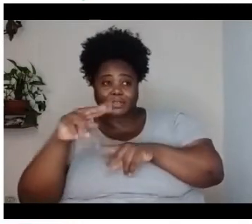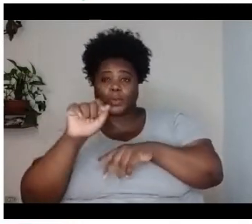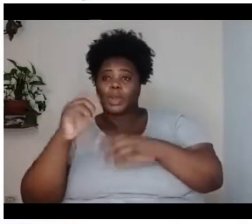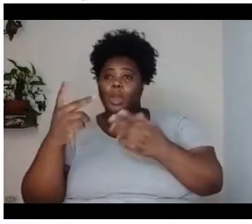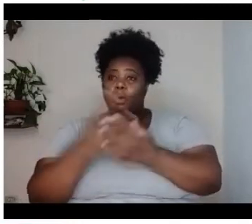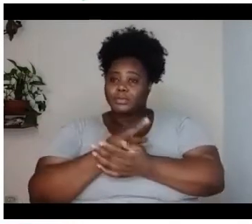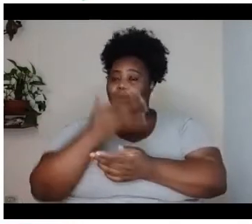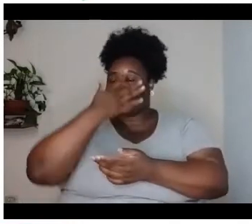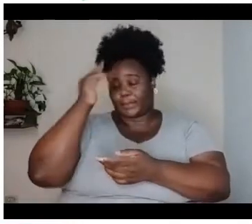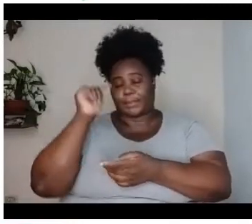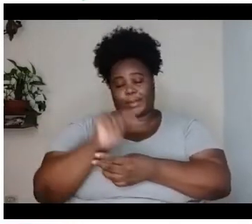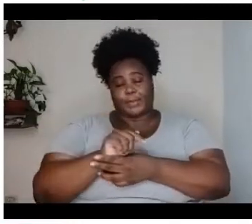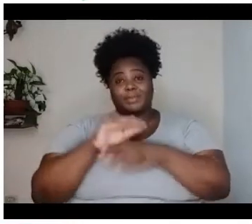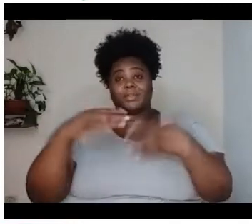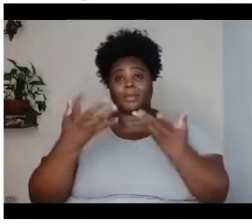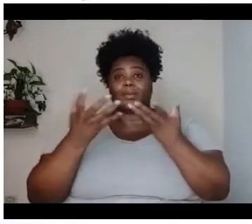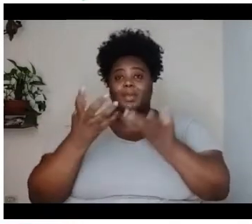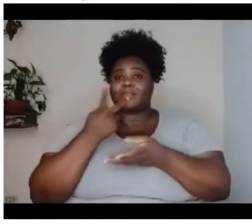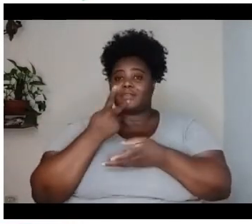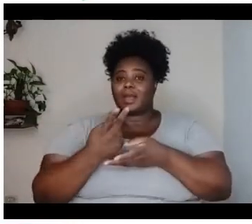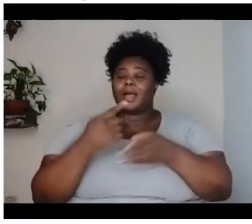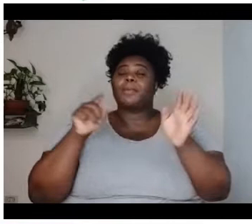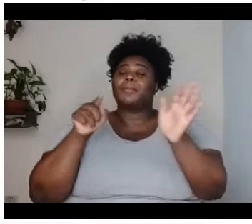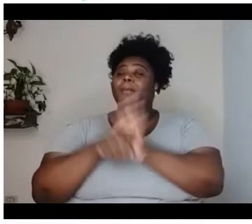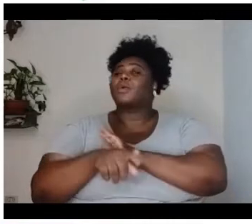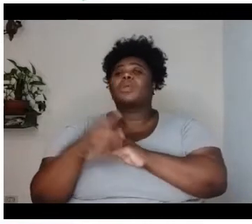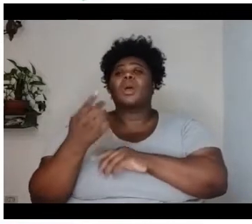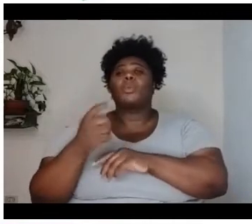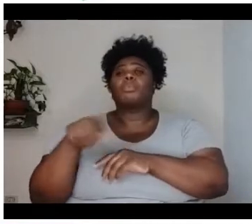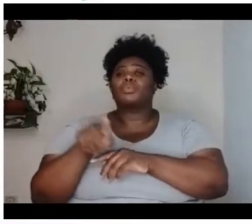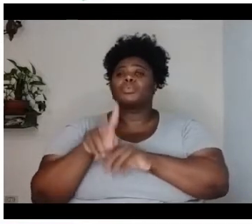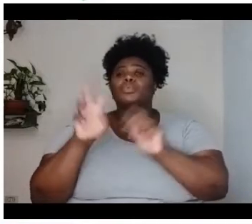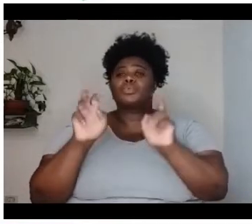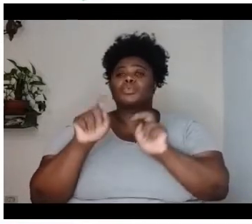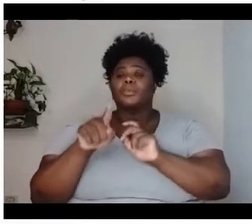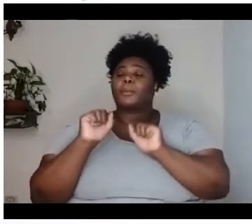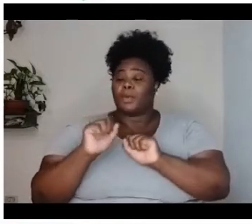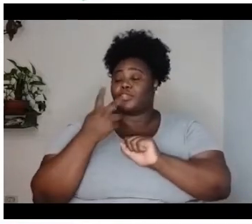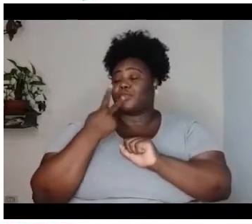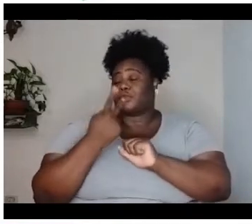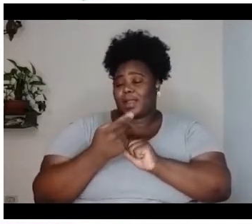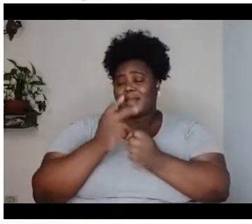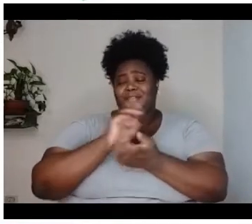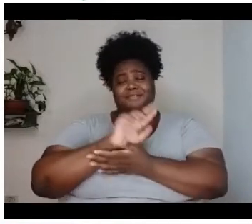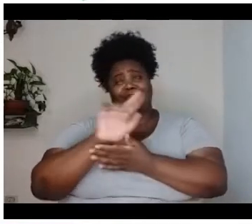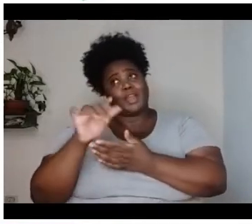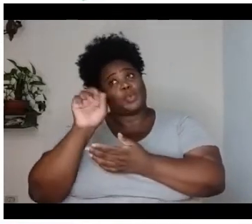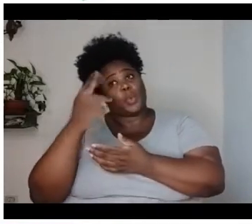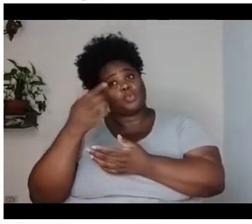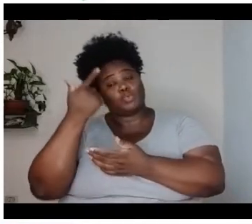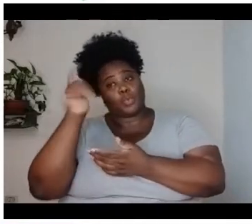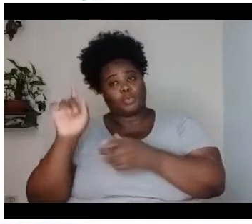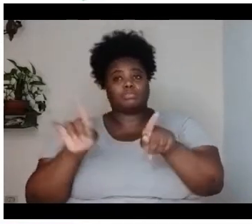público. Então, queria contar isso para te perguntar um pouco sobre, talvez você pode nos contar dessa ou de outras performances, né, que